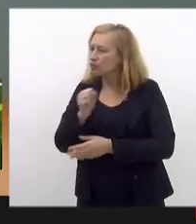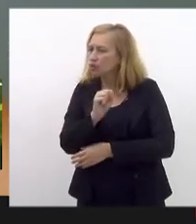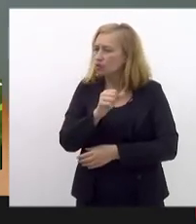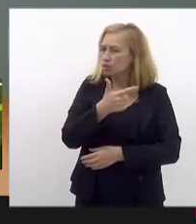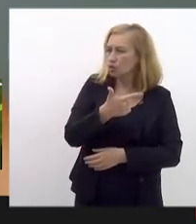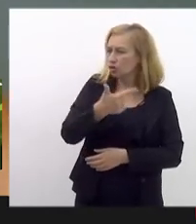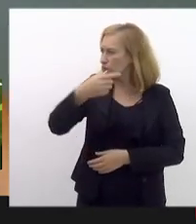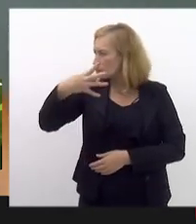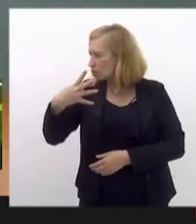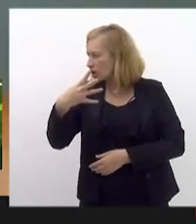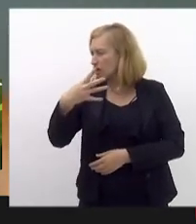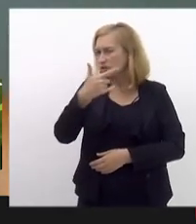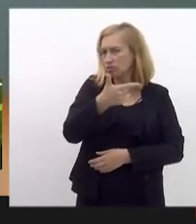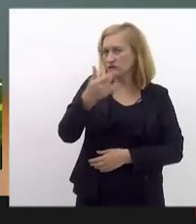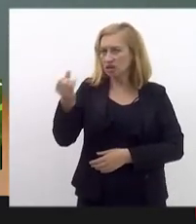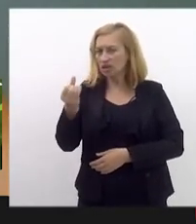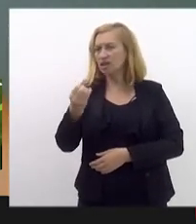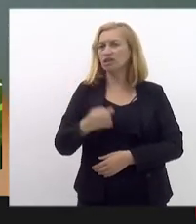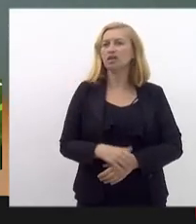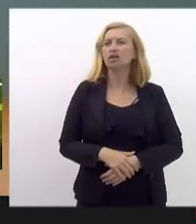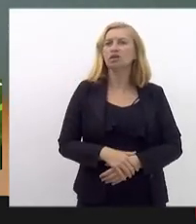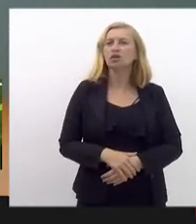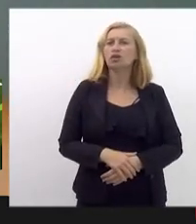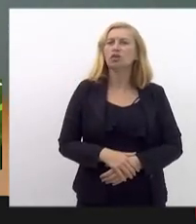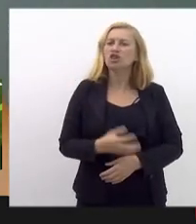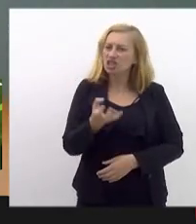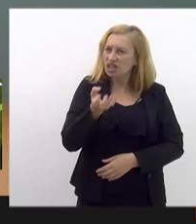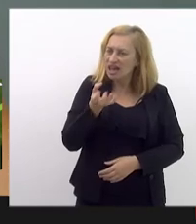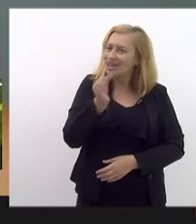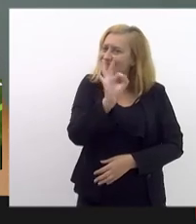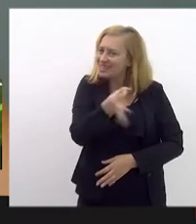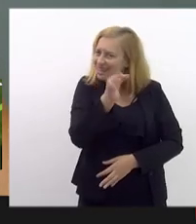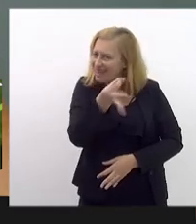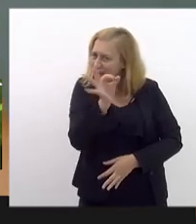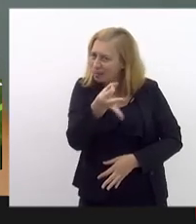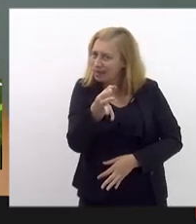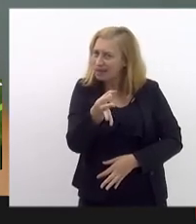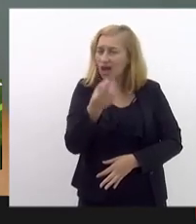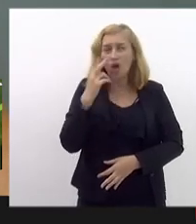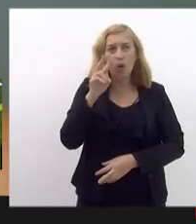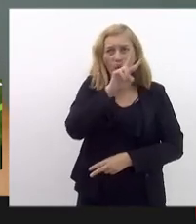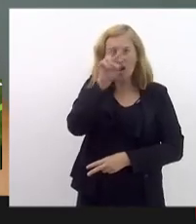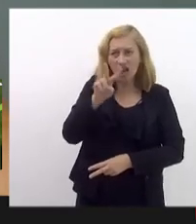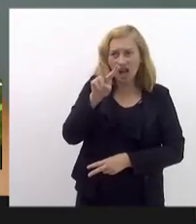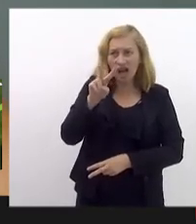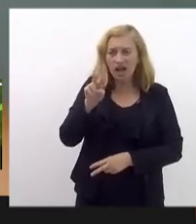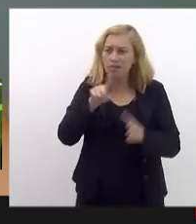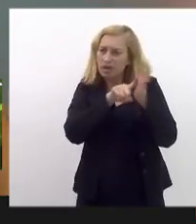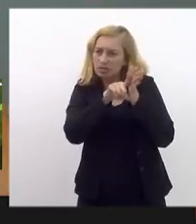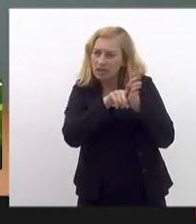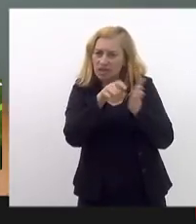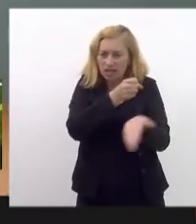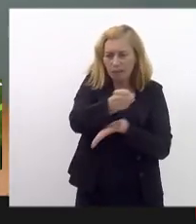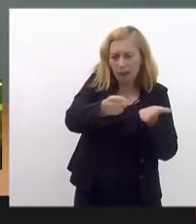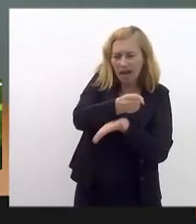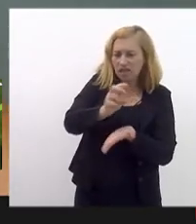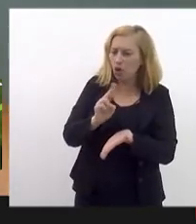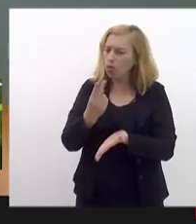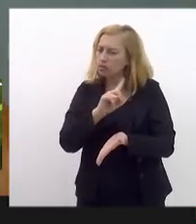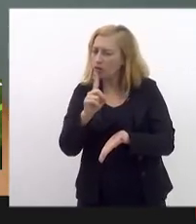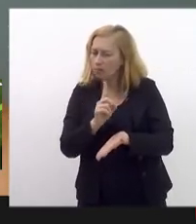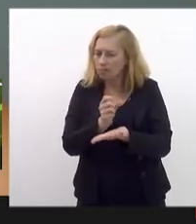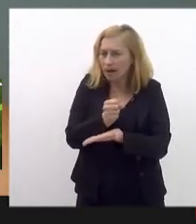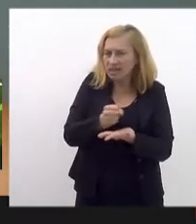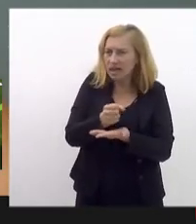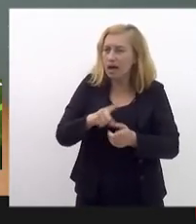novo Marco Legal de 2016, né, o que a gente quer, de fato, é olhar para as pesquisas básicas, ou não tão básicas assim,